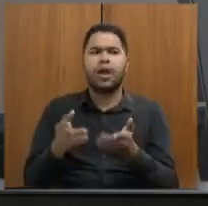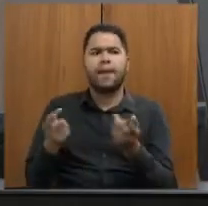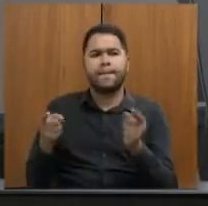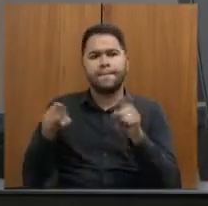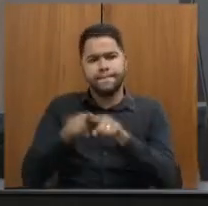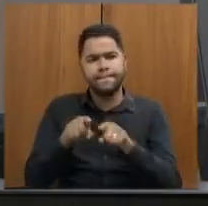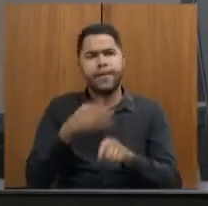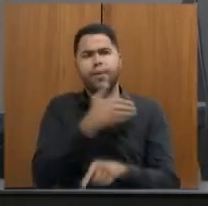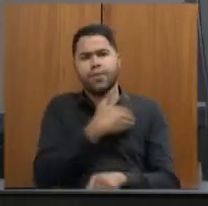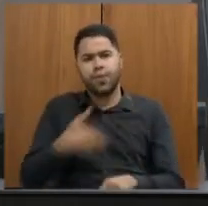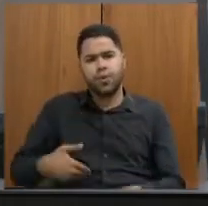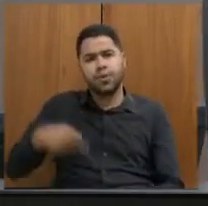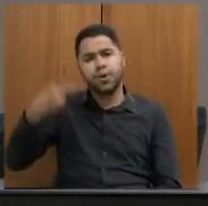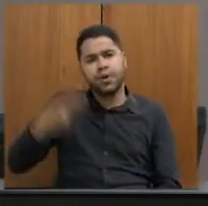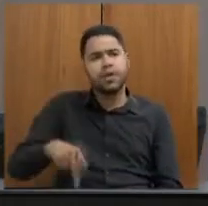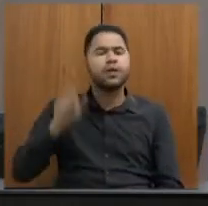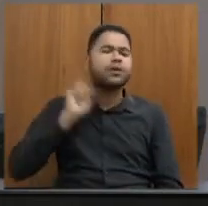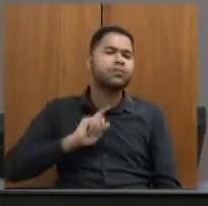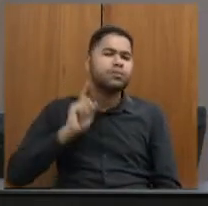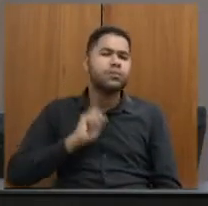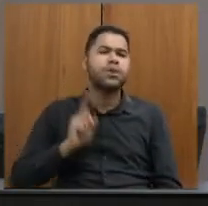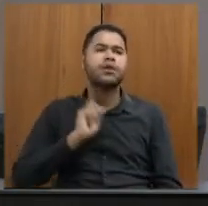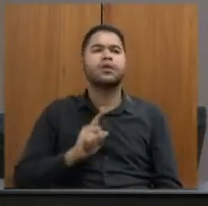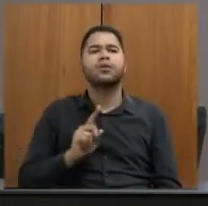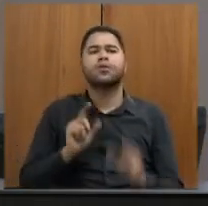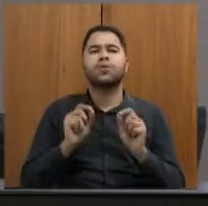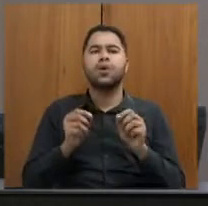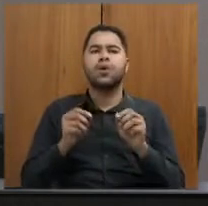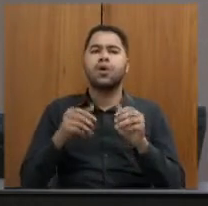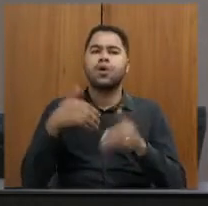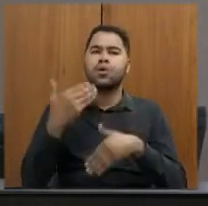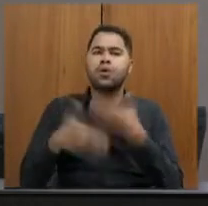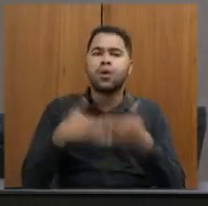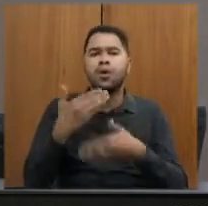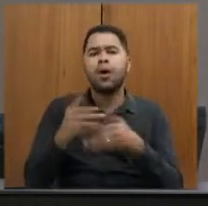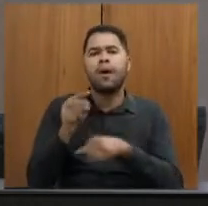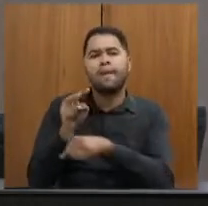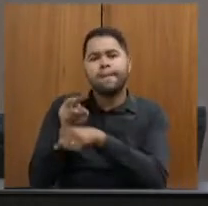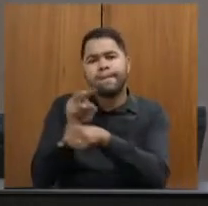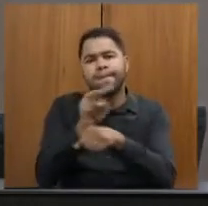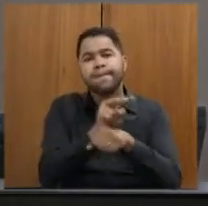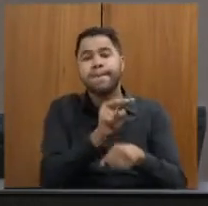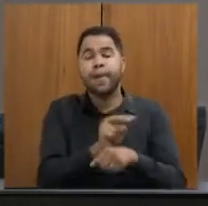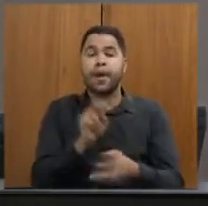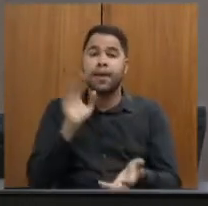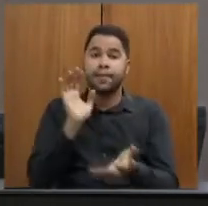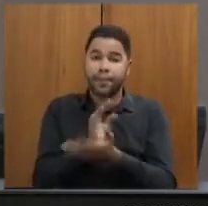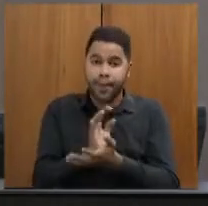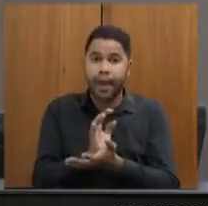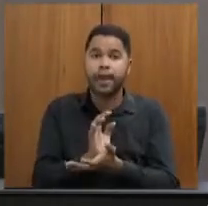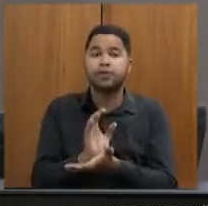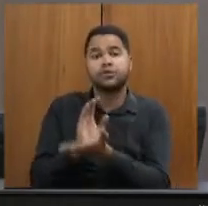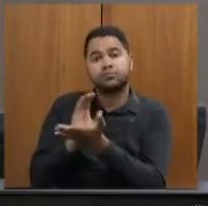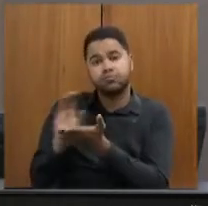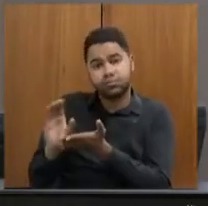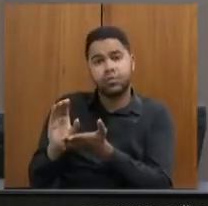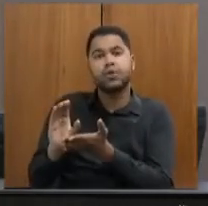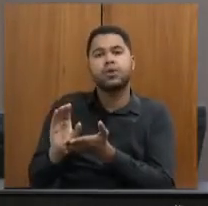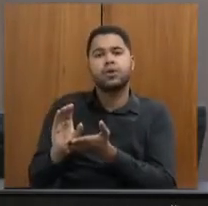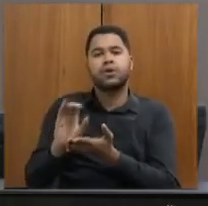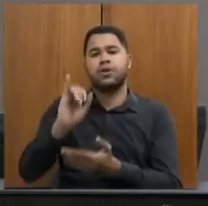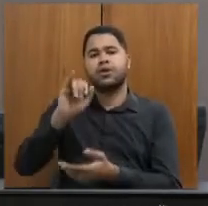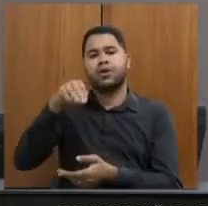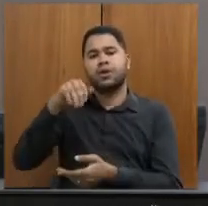públicos que nós temos em Minas Gerais descentralizando o serviço de inspeção na parte de financiar no ima também